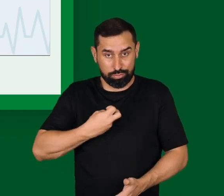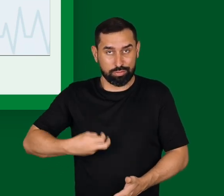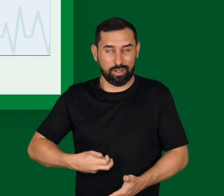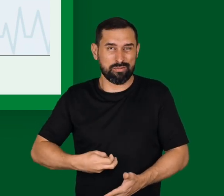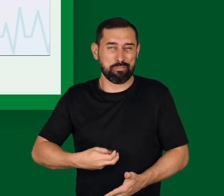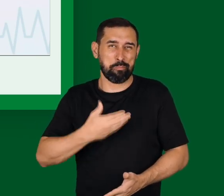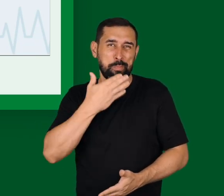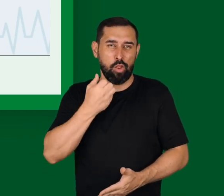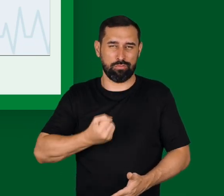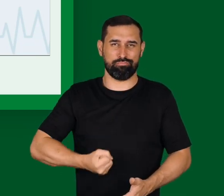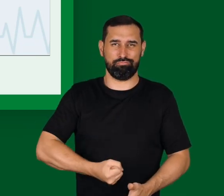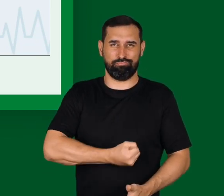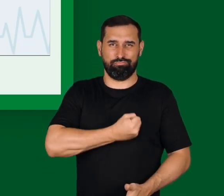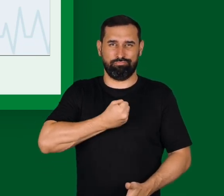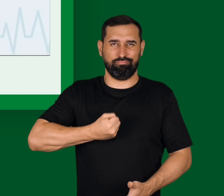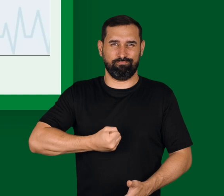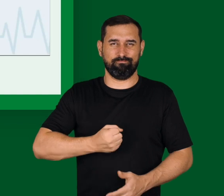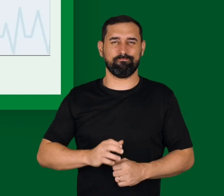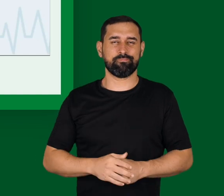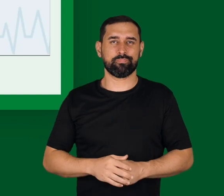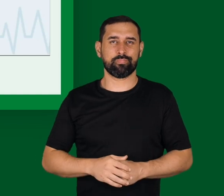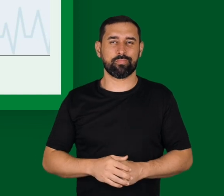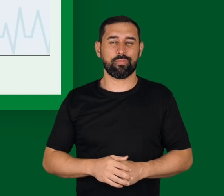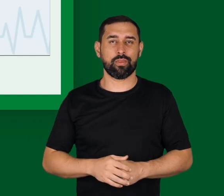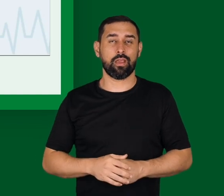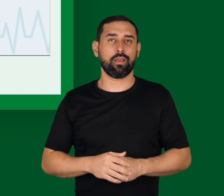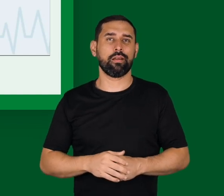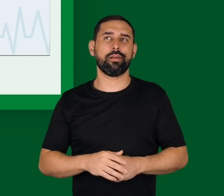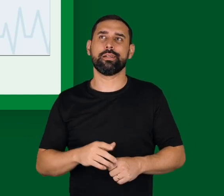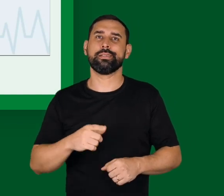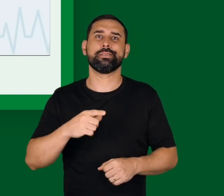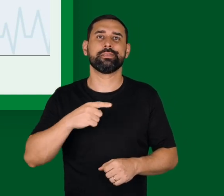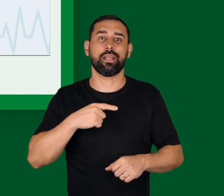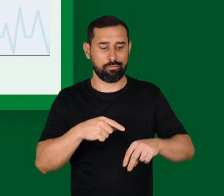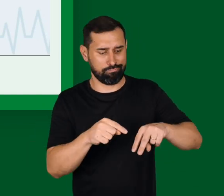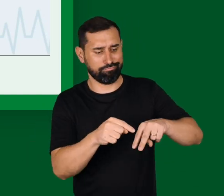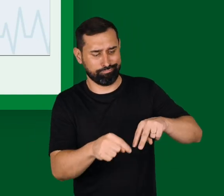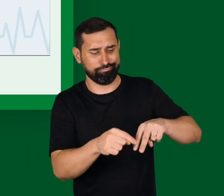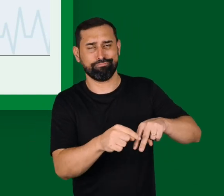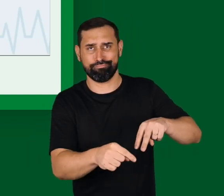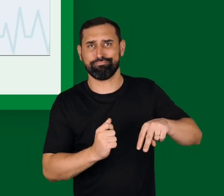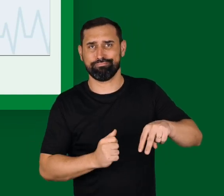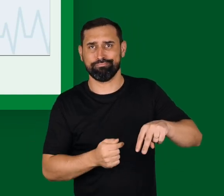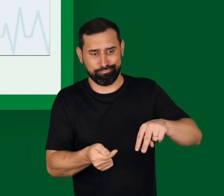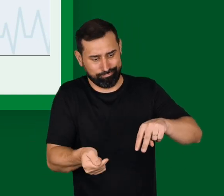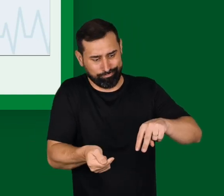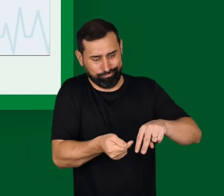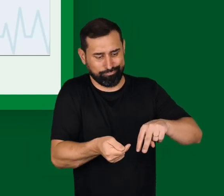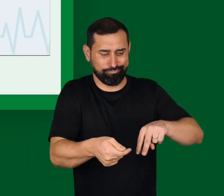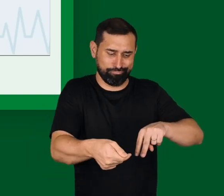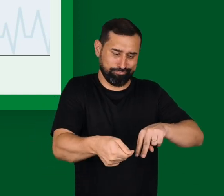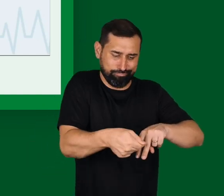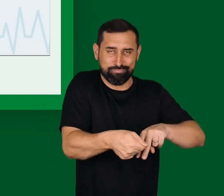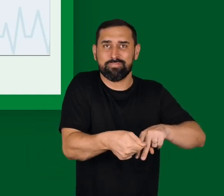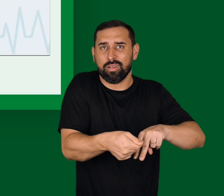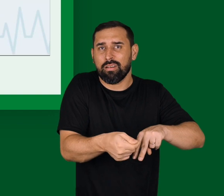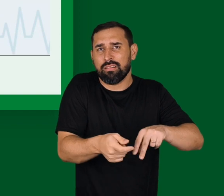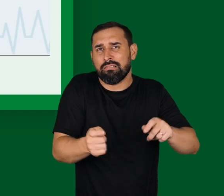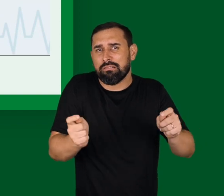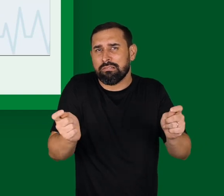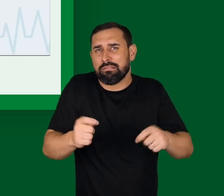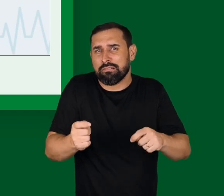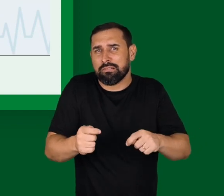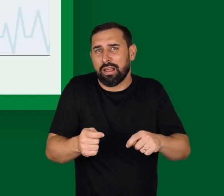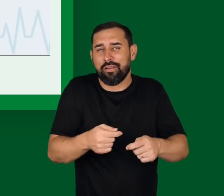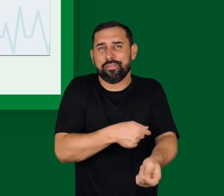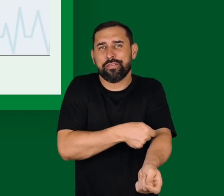chocando, e lembrar dos membros inferiores, que nem sempre vão ser, né, as melhores opções, mas a gente tem a safena e as femorais, que